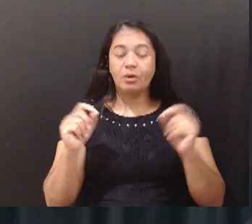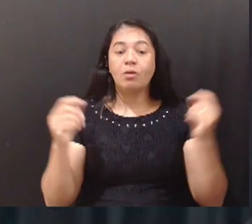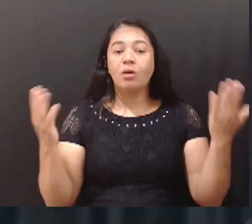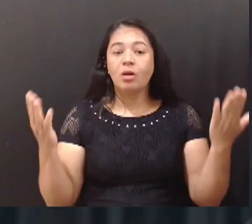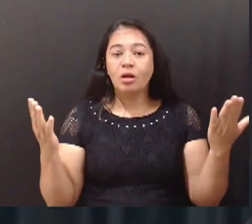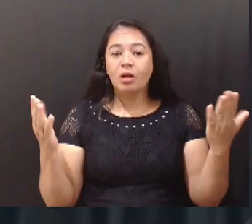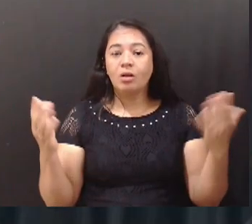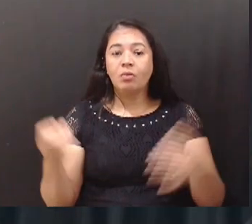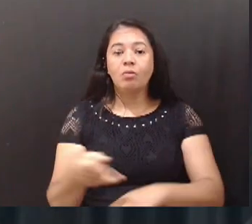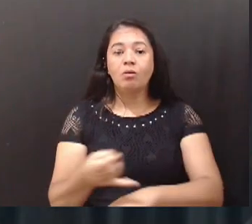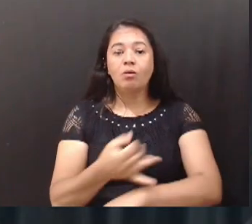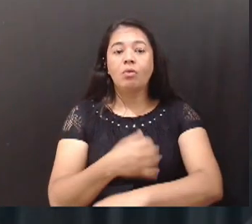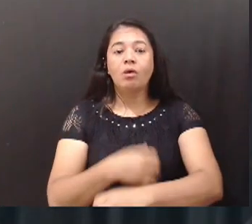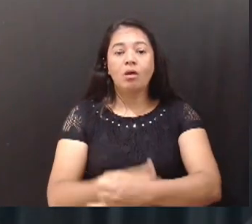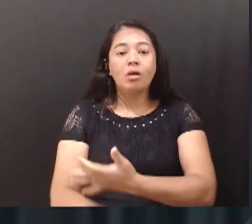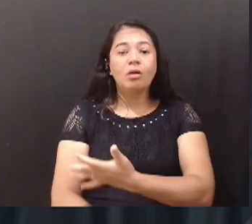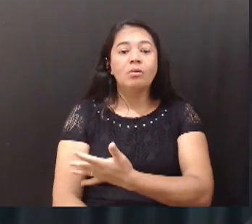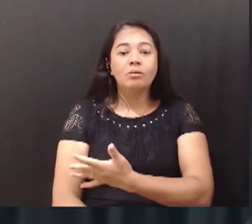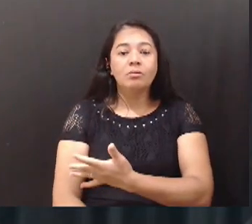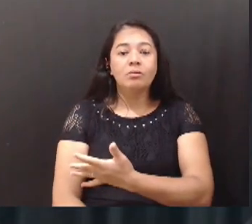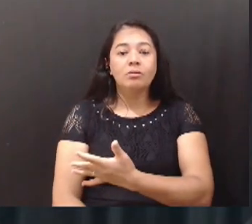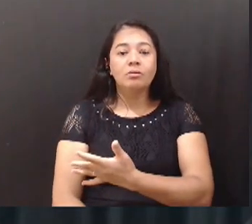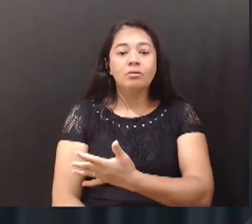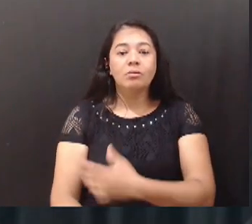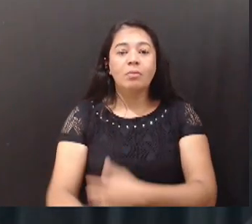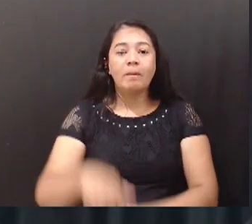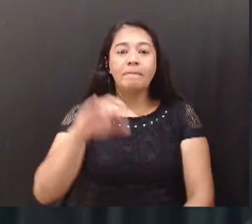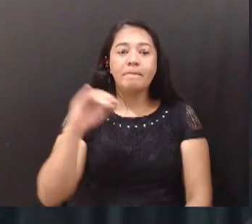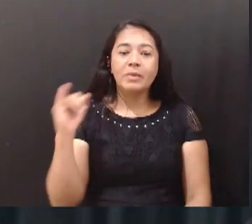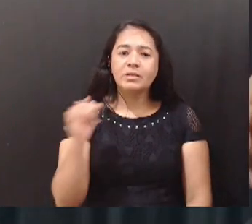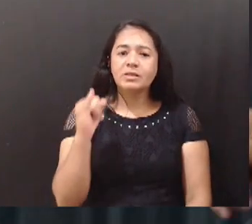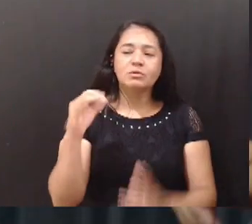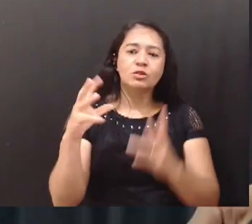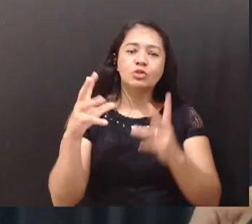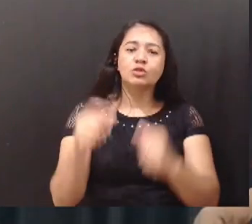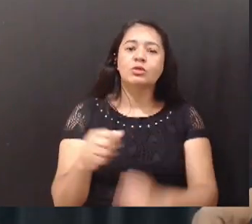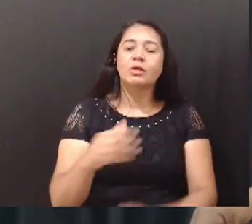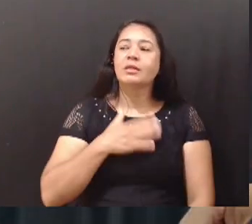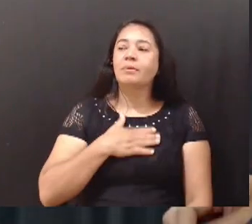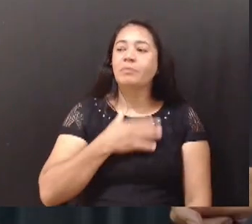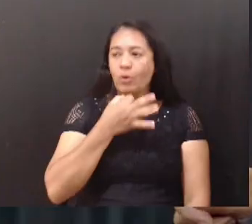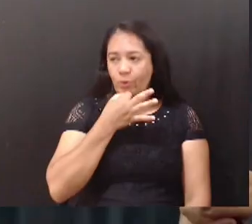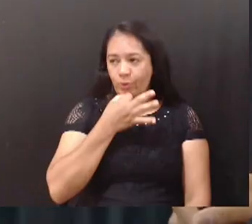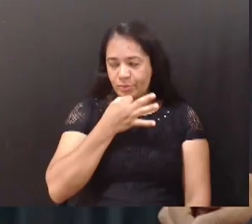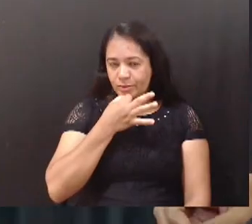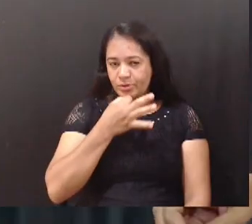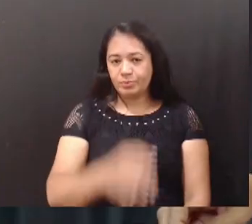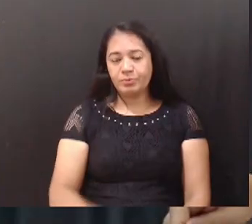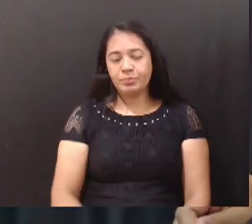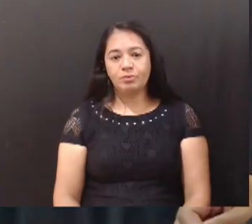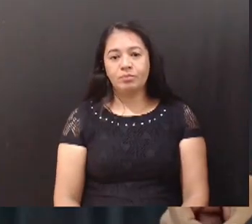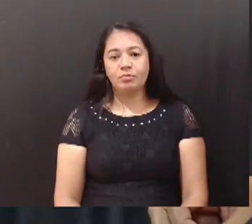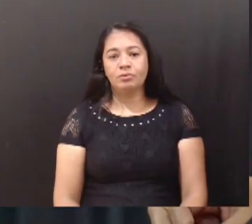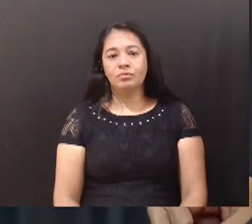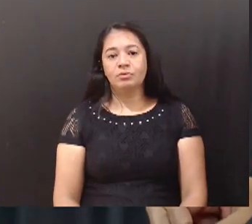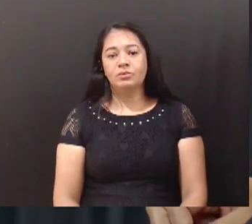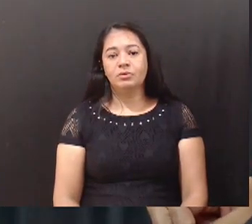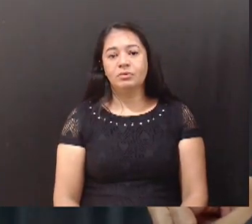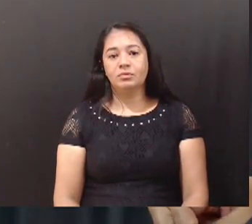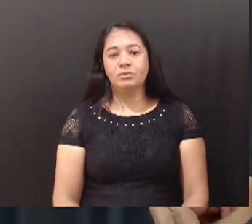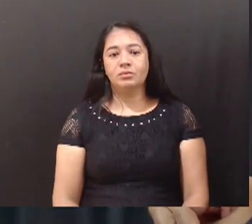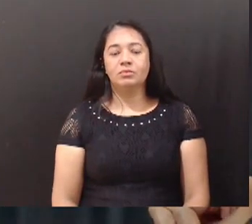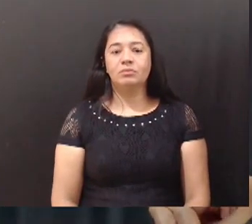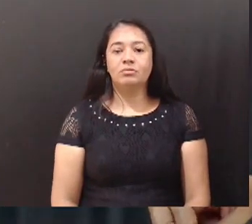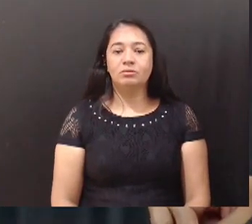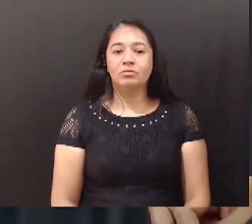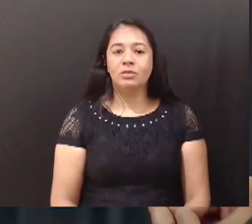emoção mais importante de todas, na minha opinião clínica, digamos assim. Se você fosse falar assim, Yara, tem uma coisa que eu